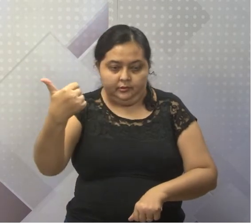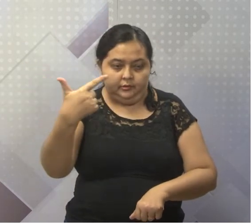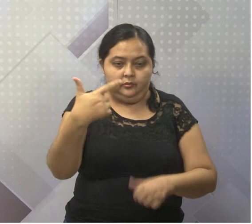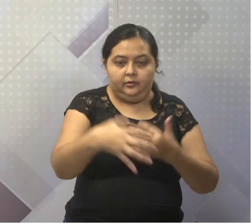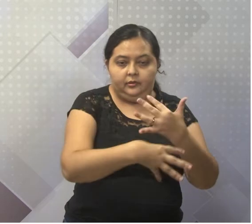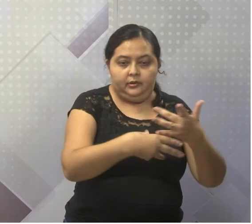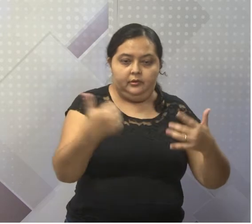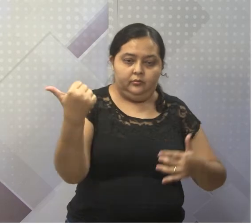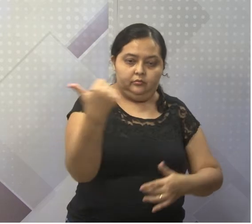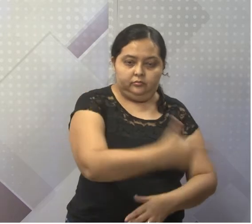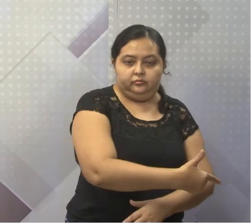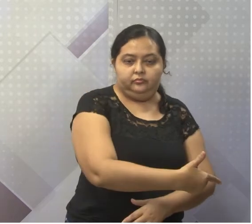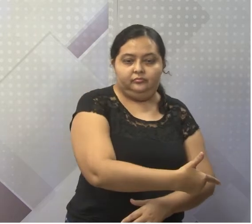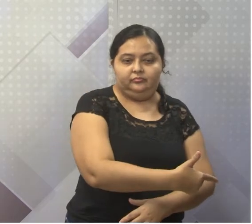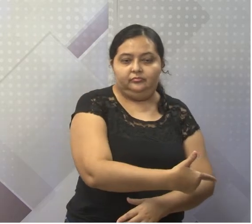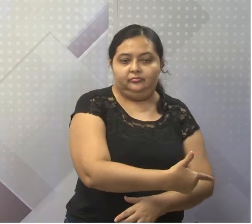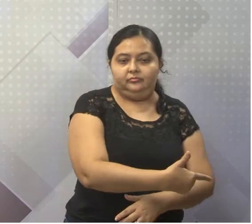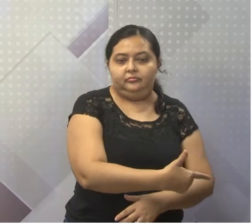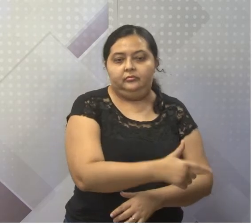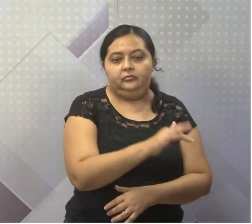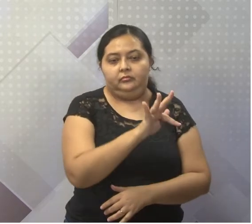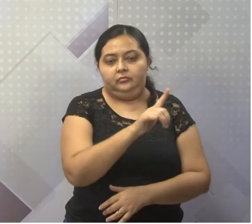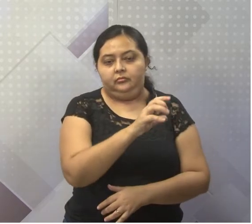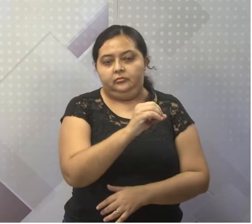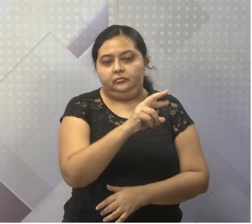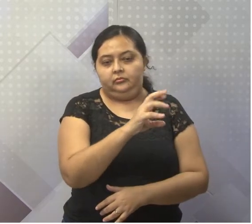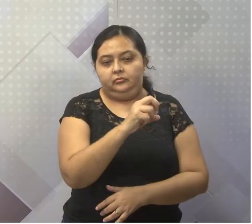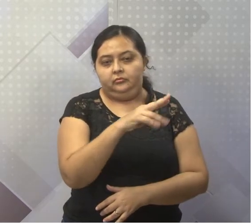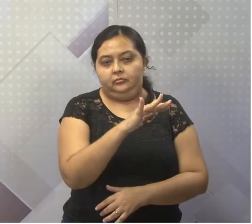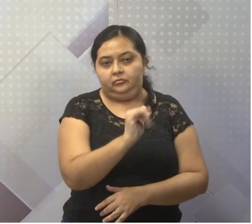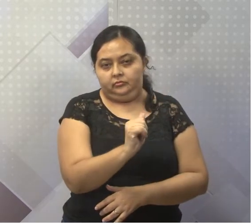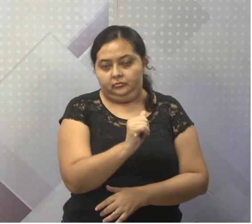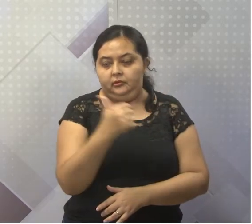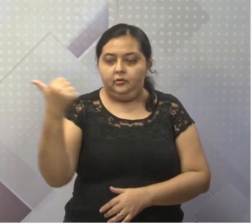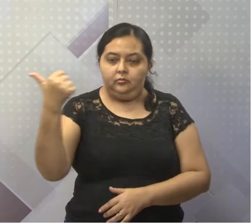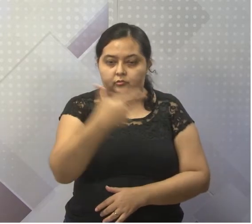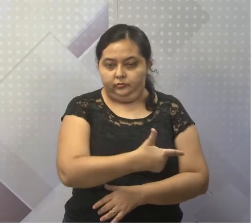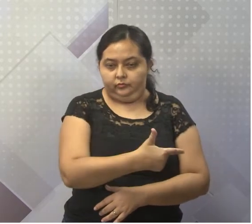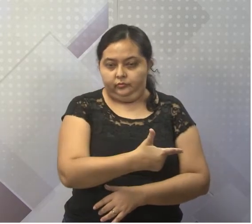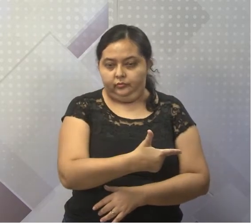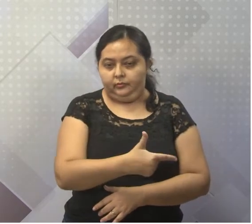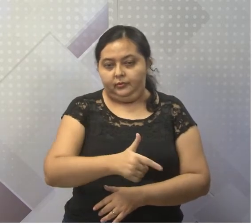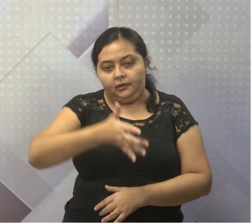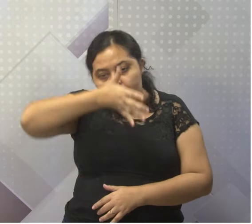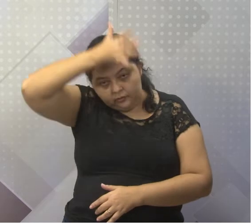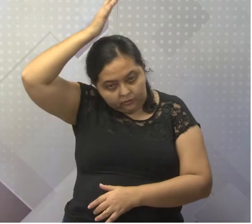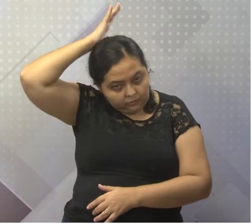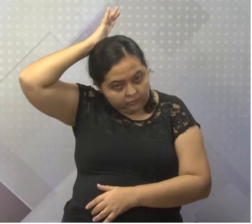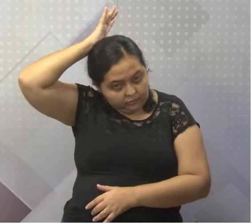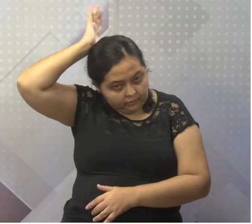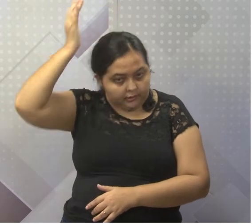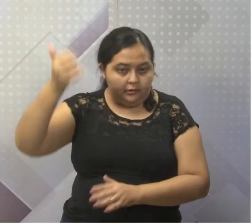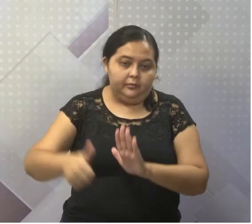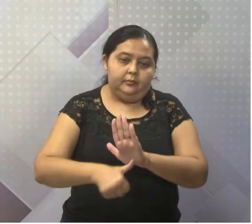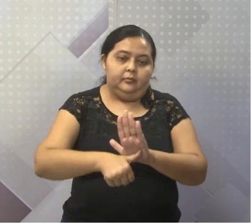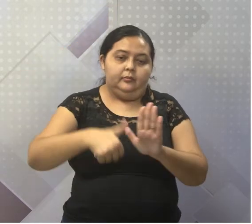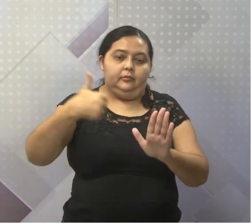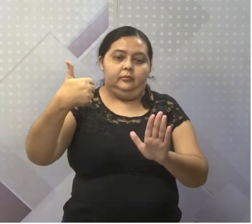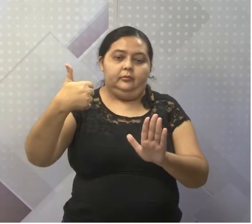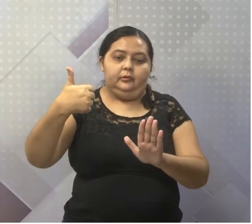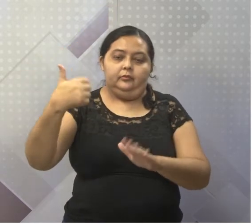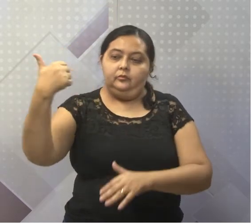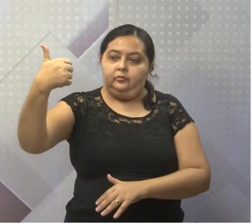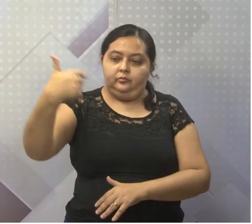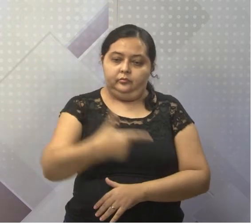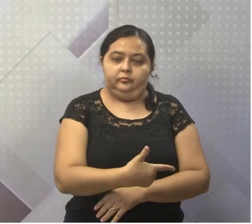Florença tava no áudio né mas quando Roma assume aí essa frente que que acontece o toma toma frente vai conquistando cada vez mais